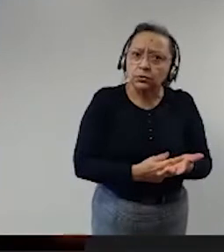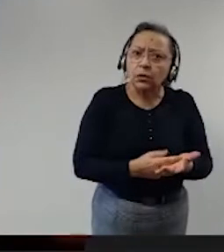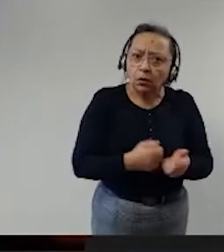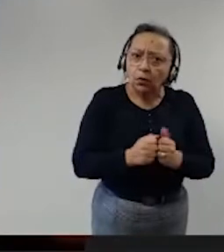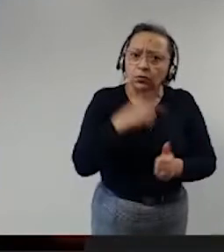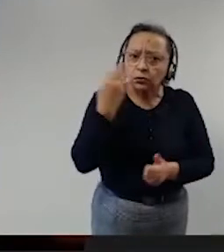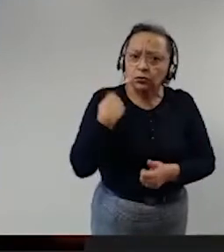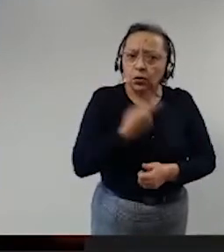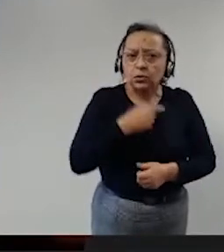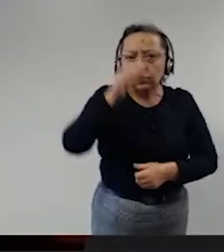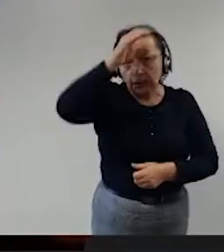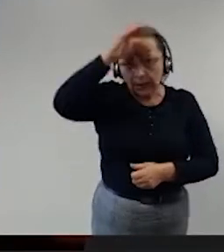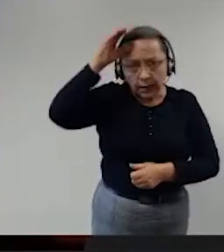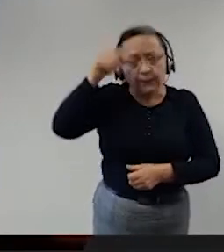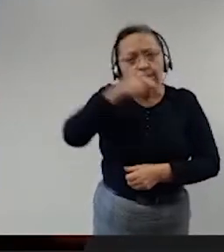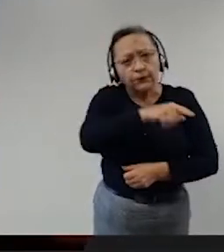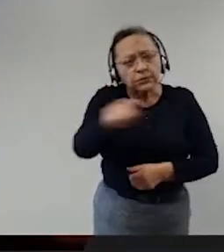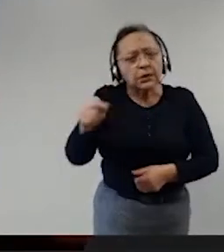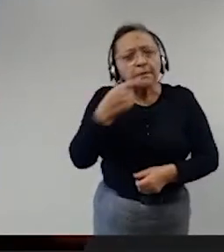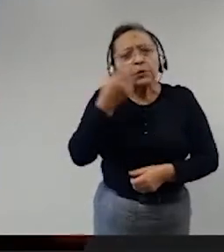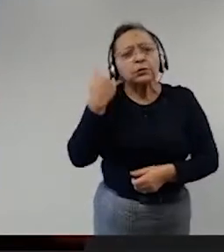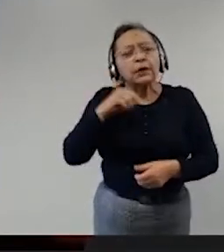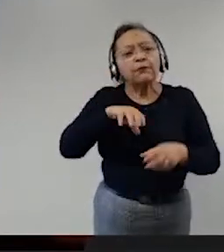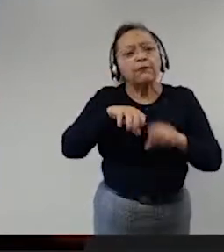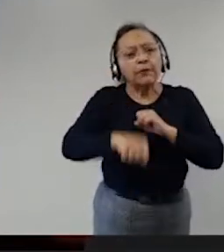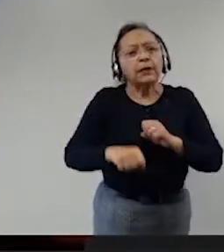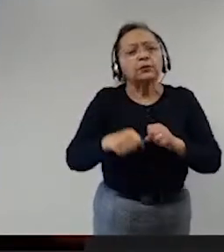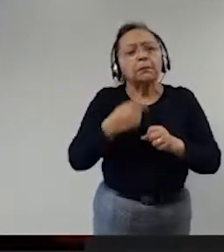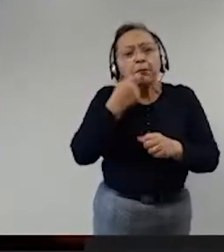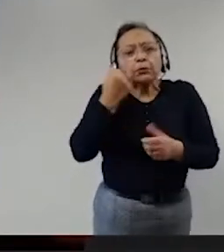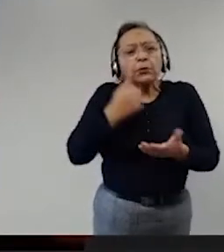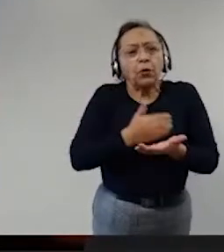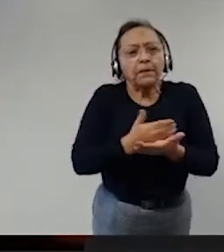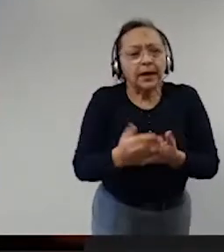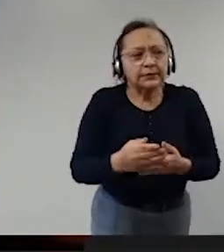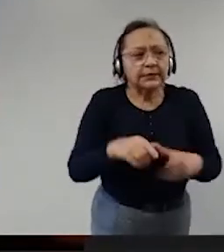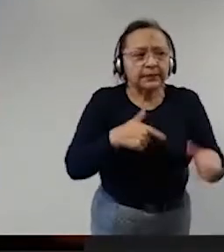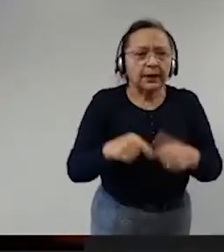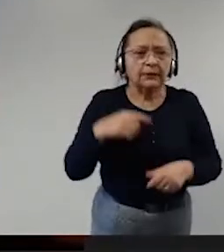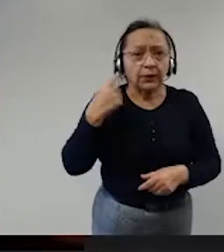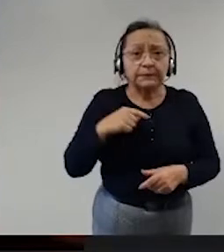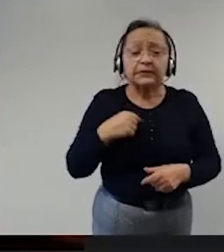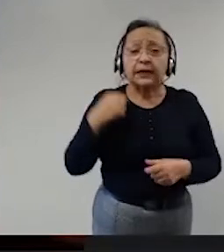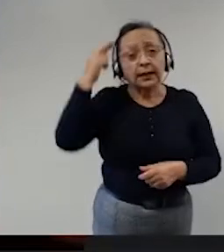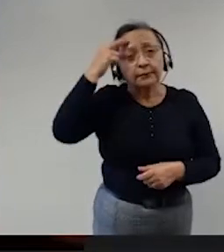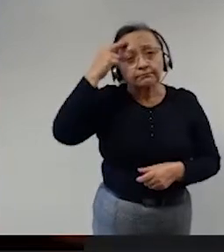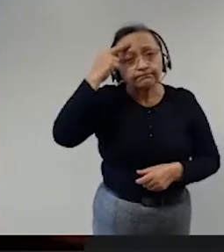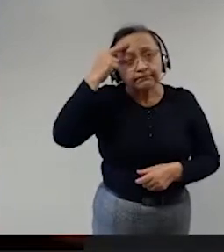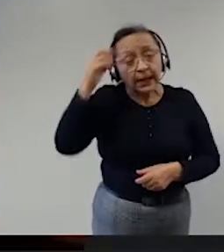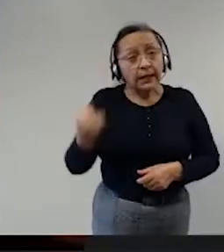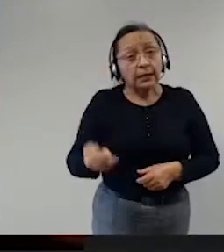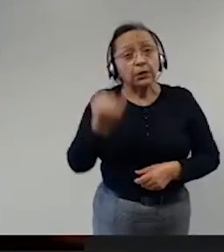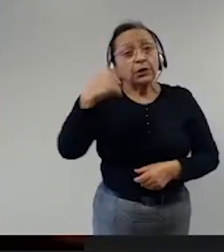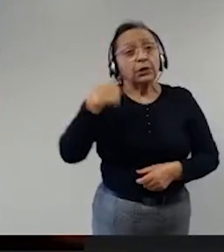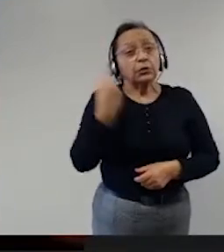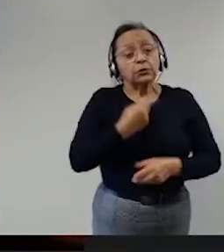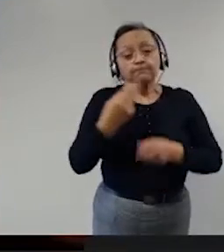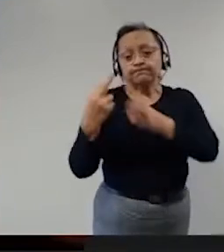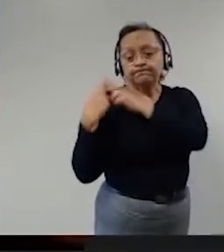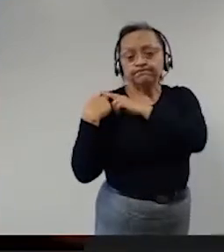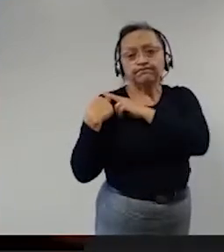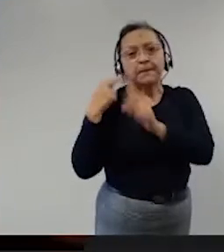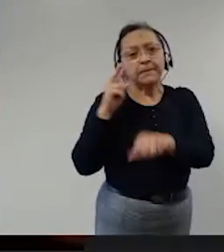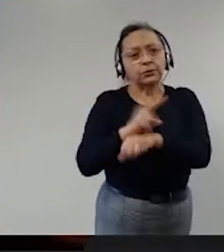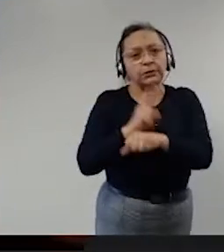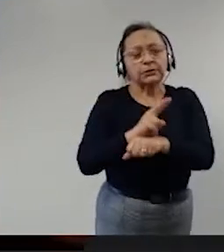é recém-formado, que está começando a advogar, nós temos que ter sempre a noção da importância que nós temos na manutenção do Estado